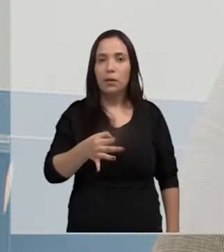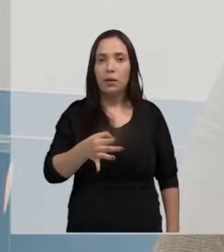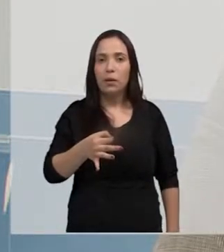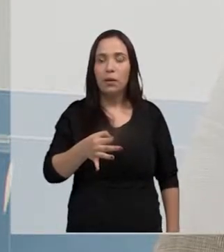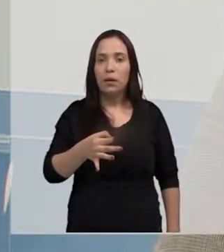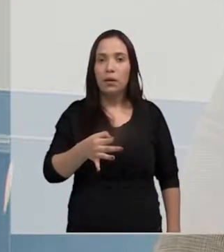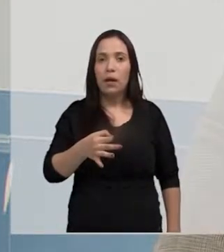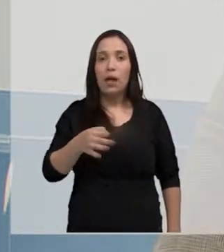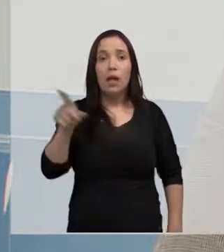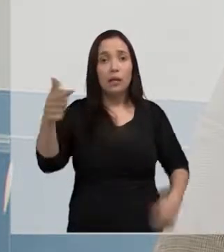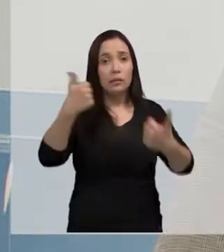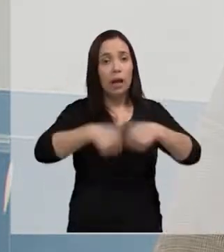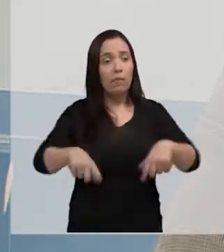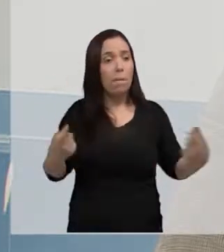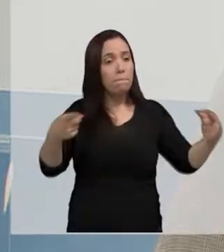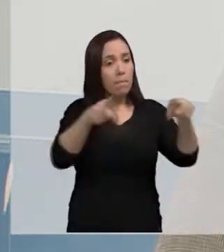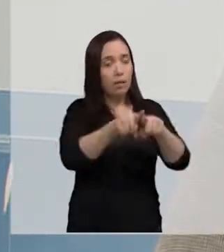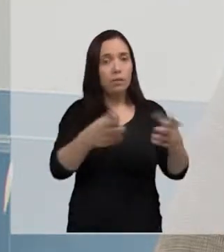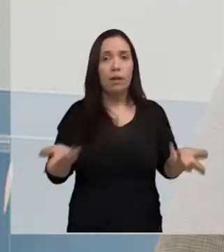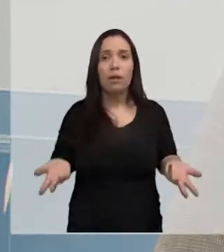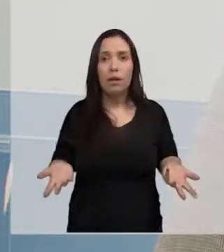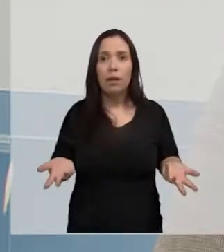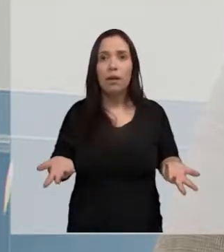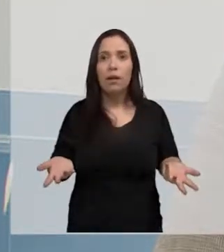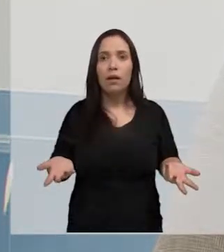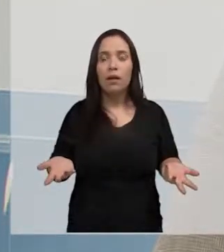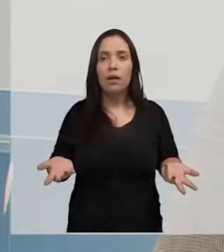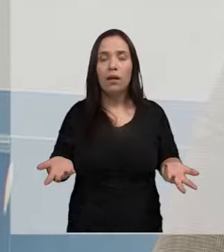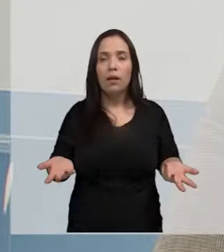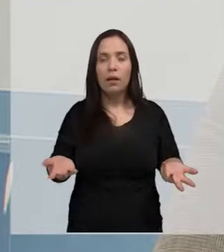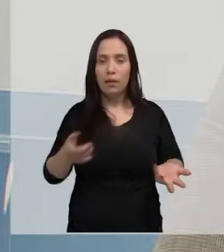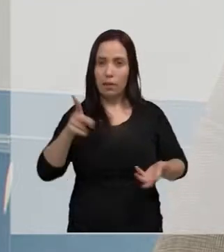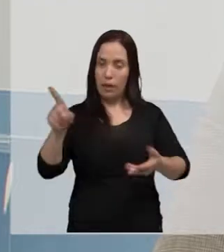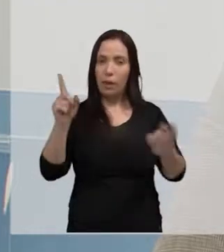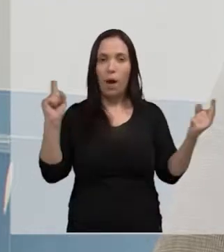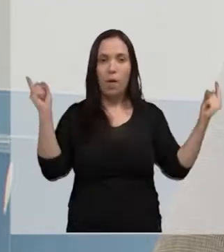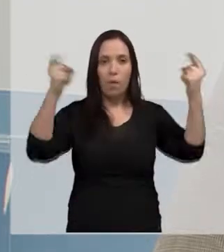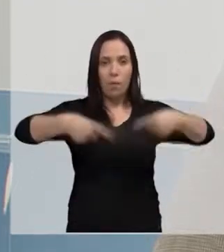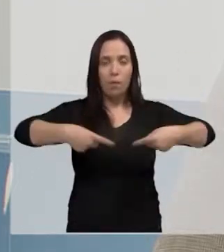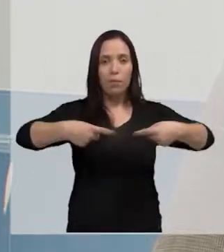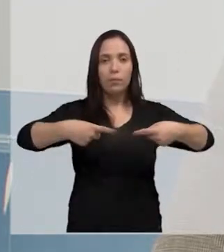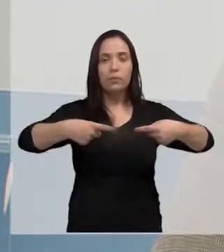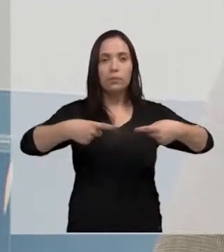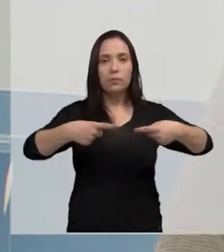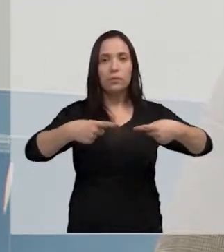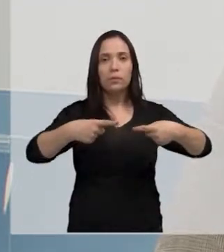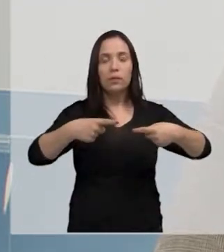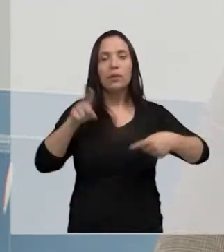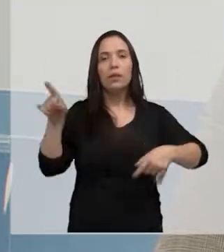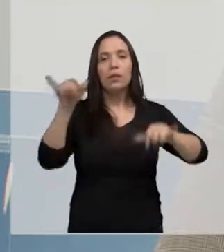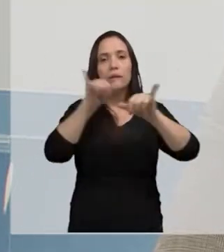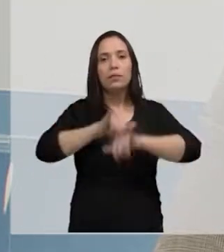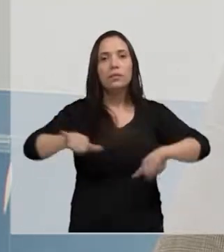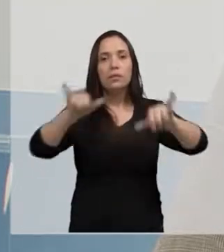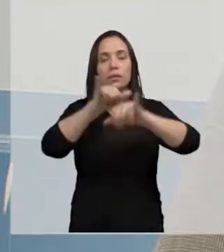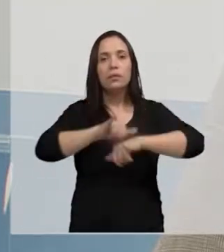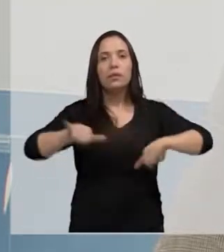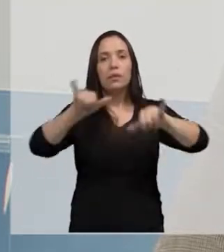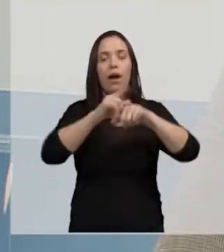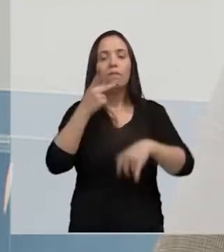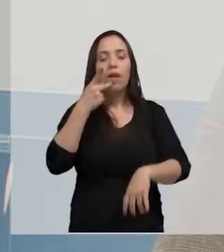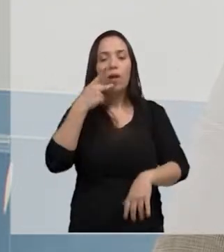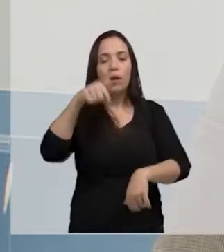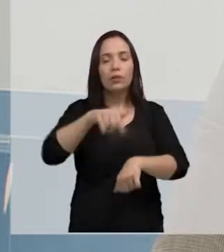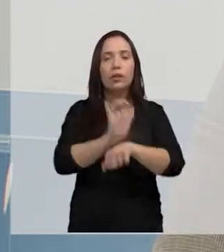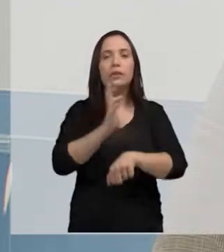projeto que ele fazia parte antes. Perdeu a eleição, ficou na oposição até a hora que deu. Criou até uma história de um governo paralelo